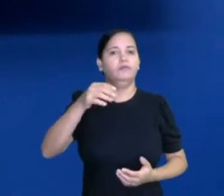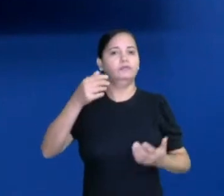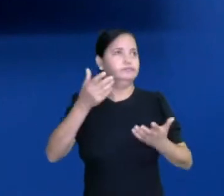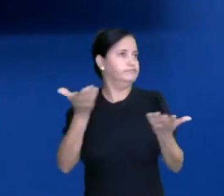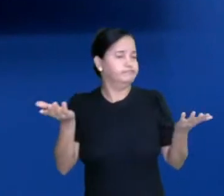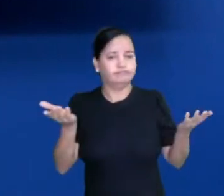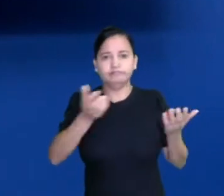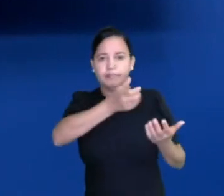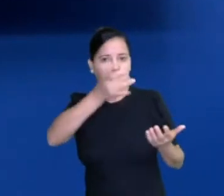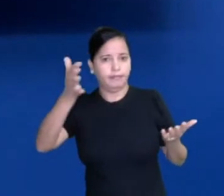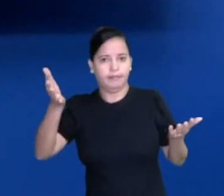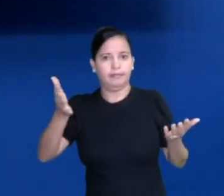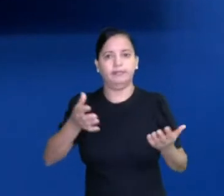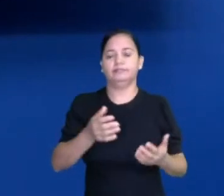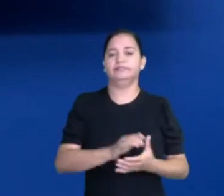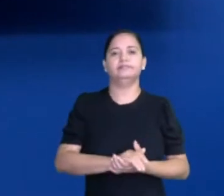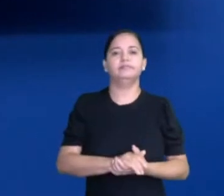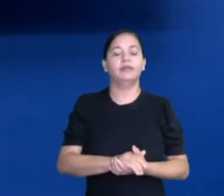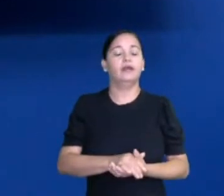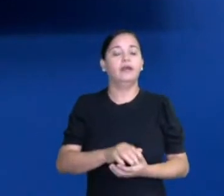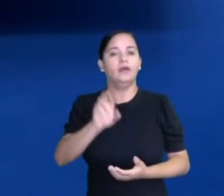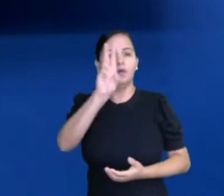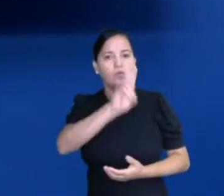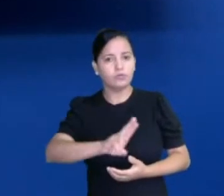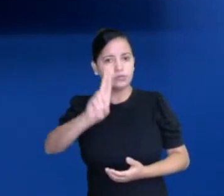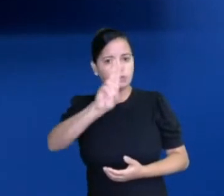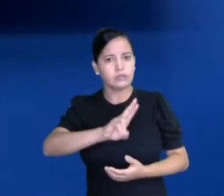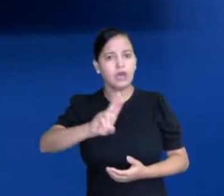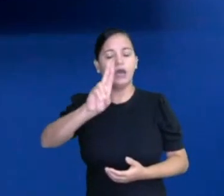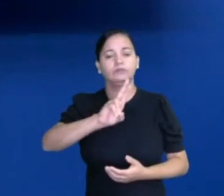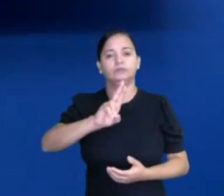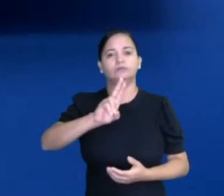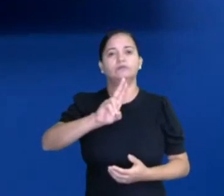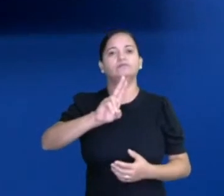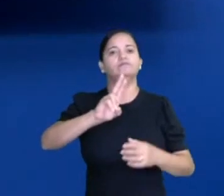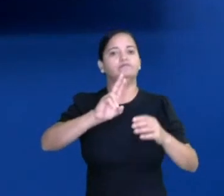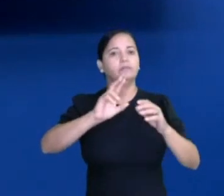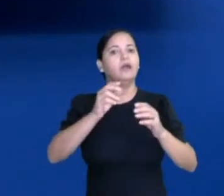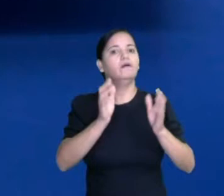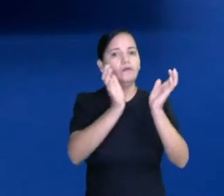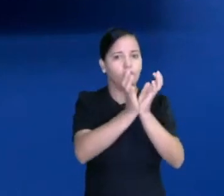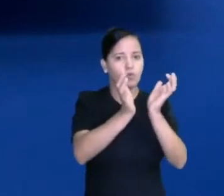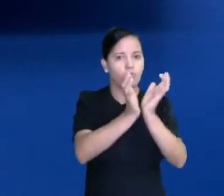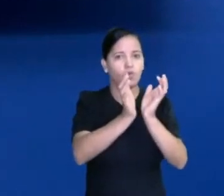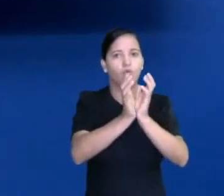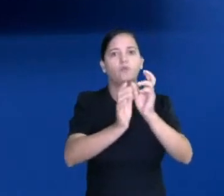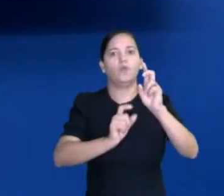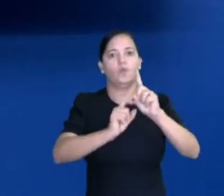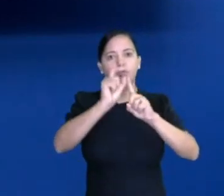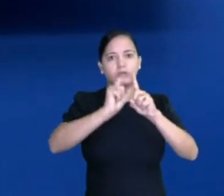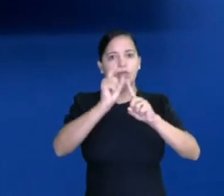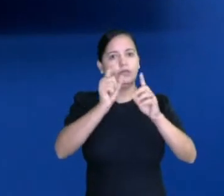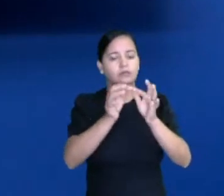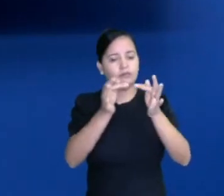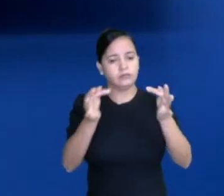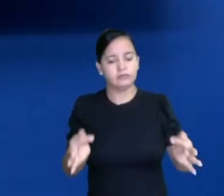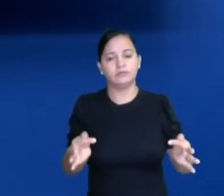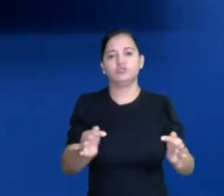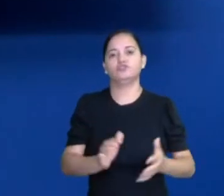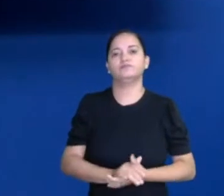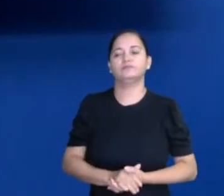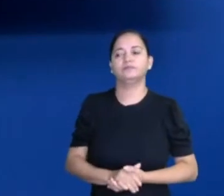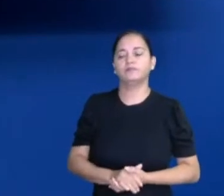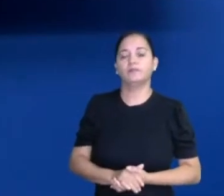milhões, nem dos bilhões, tá? A gente está atrapalhando aí a classe das unidades simples. E aí, vamos lá